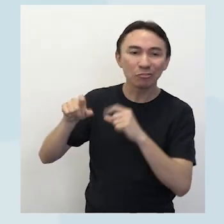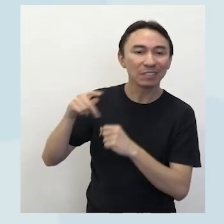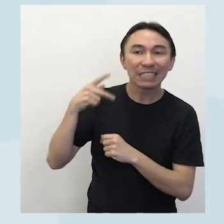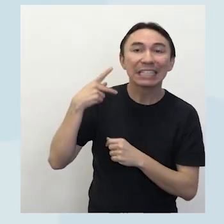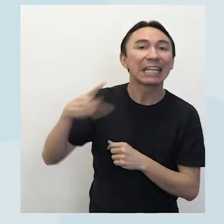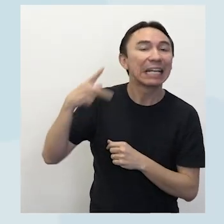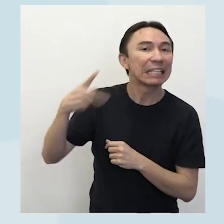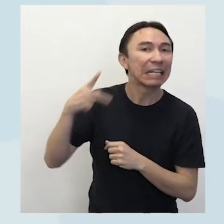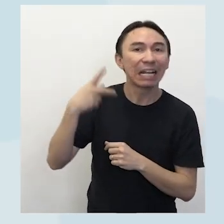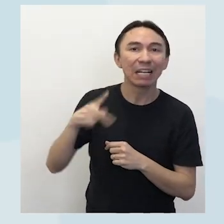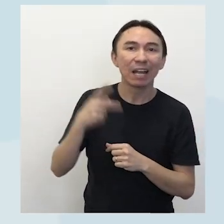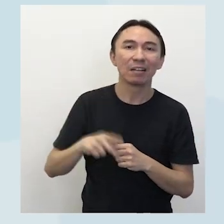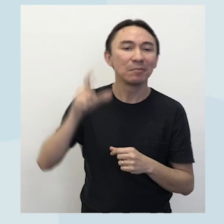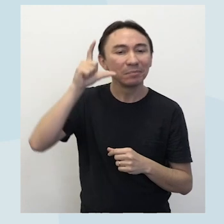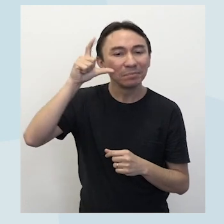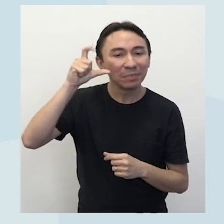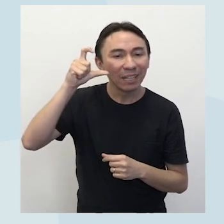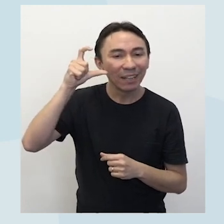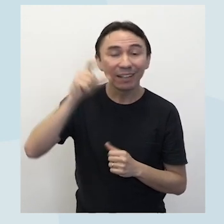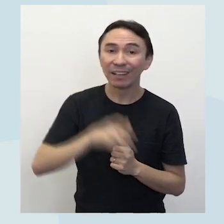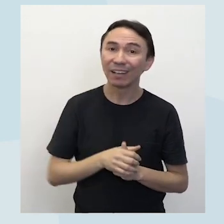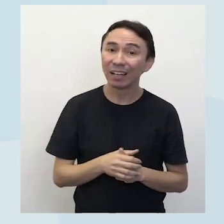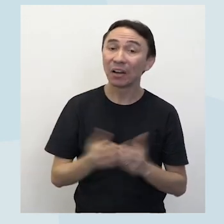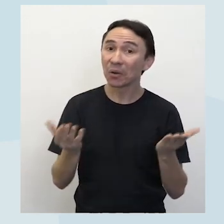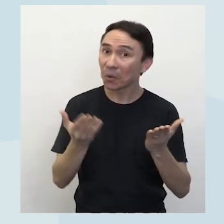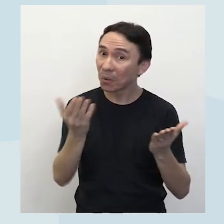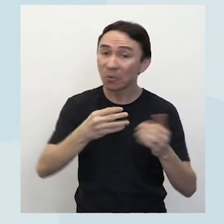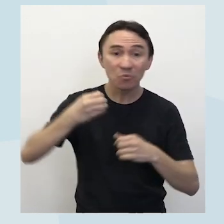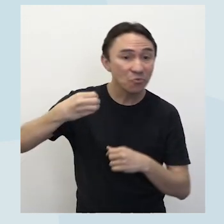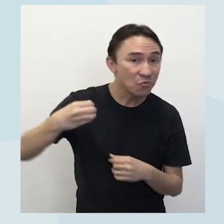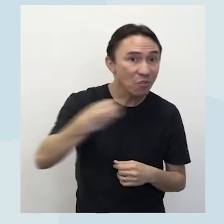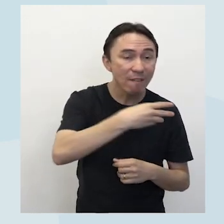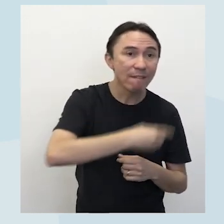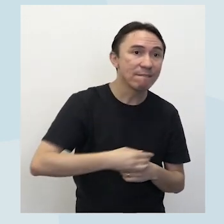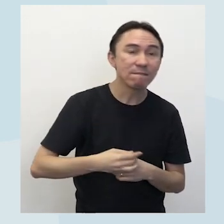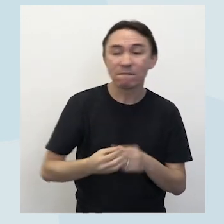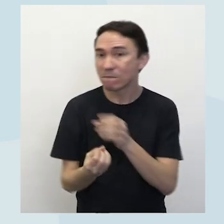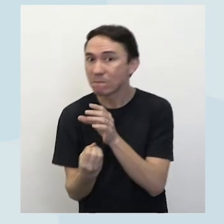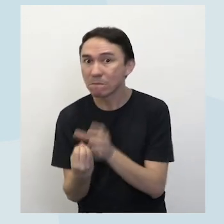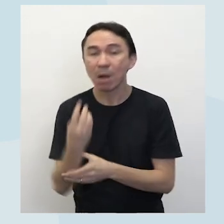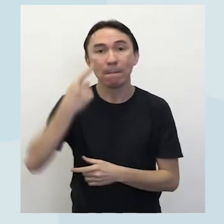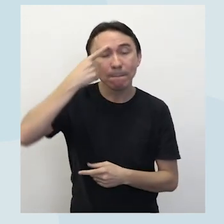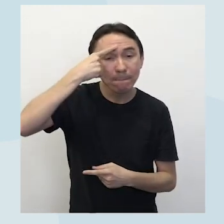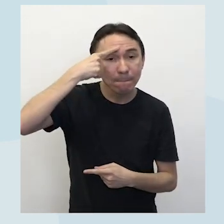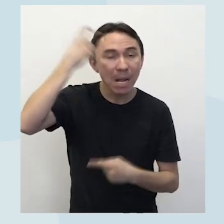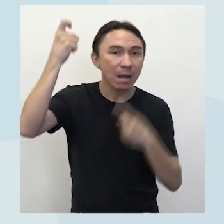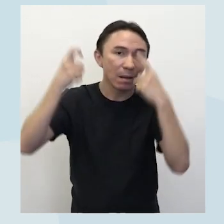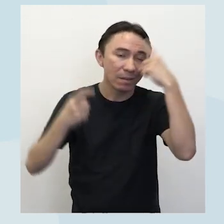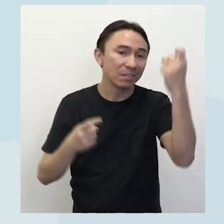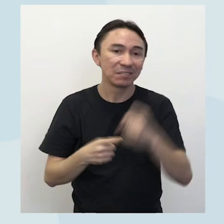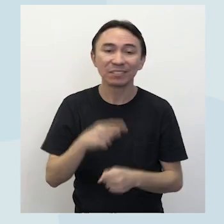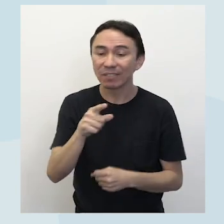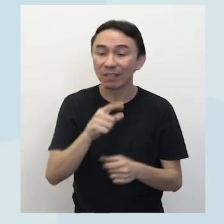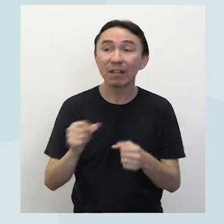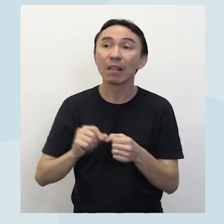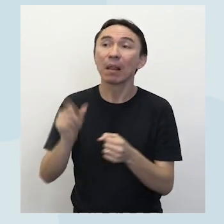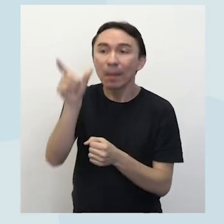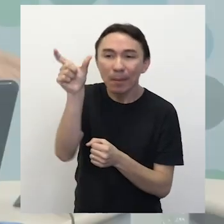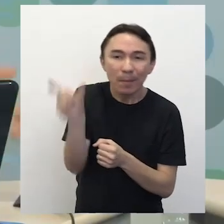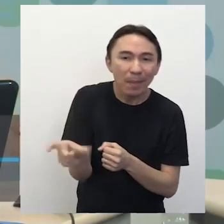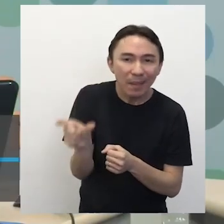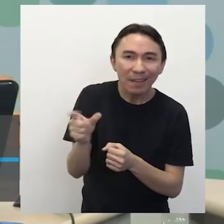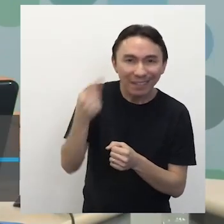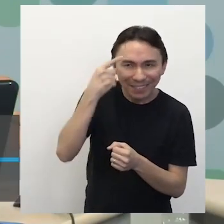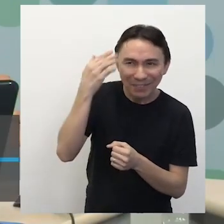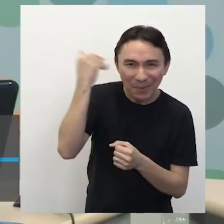forma, do seu modo. Porque isso daí é uma nova onda criativa. Você conhece, mas você desenha do seu Você jeito. reproduz o personagem da sua forma. Não é isso que estamos falando,